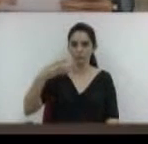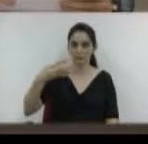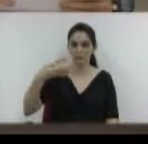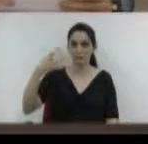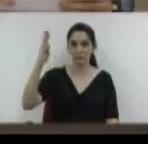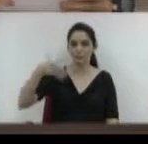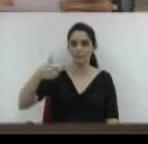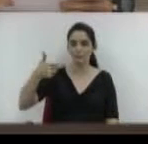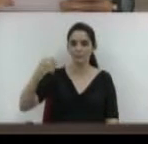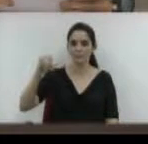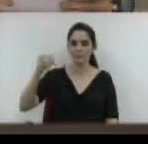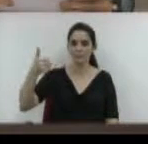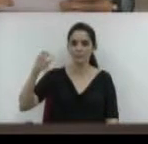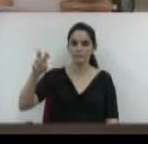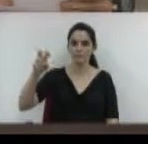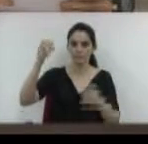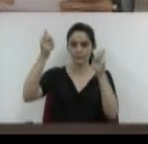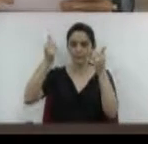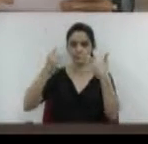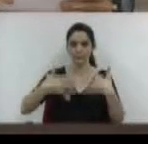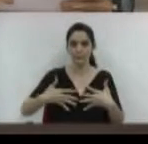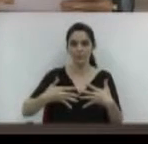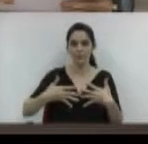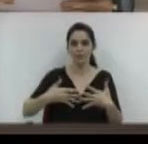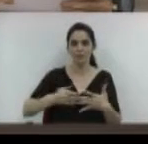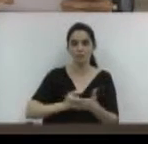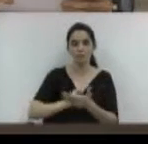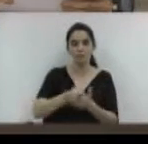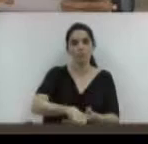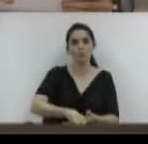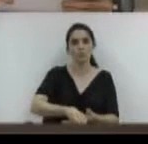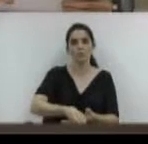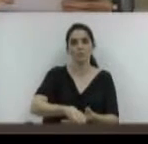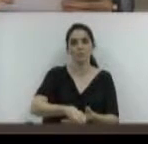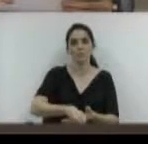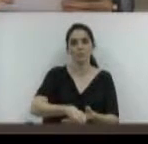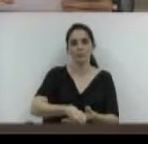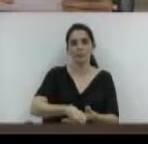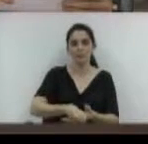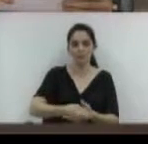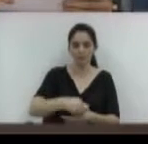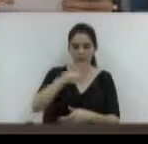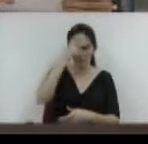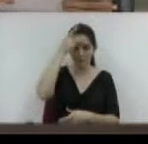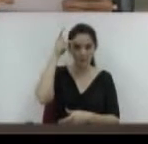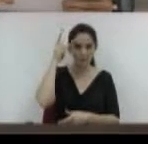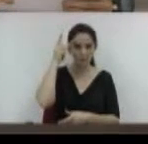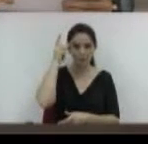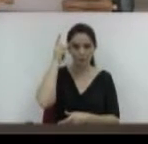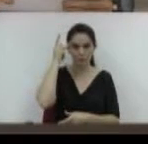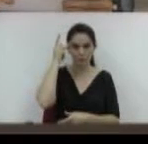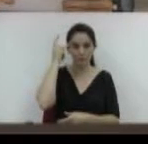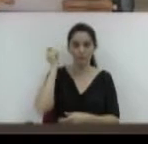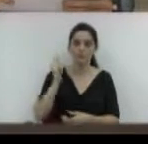204/2015 dispõe sobre a obrigatoriedade de os fornecedores de serviços